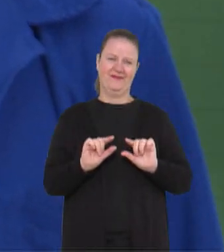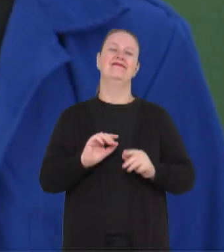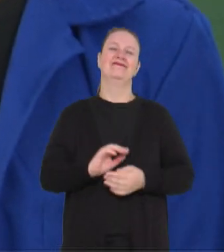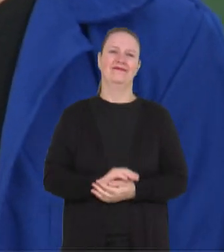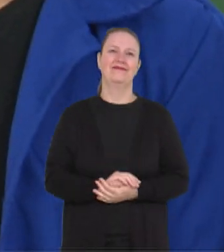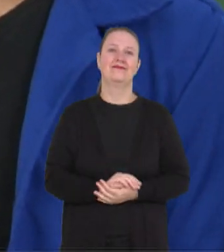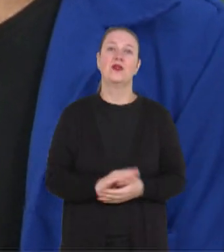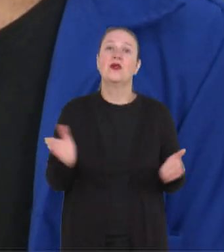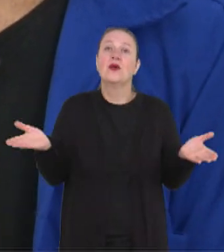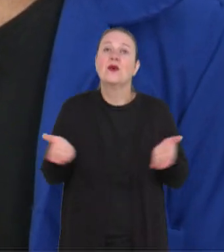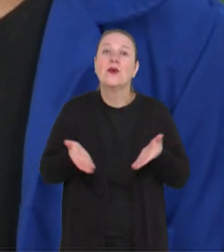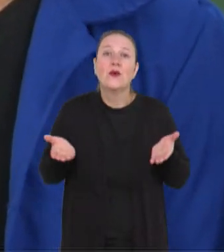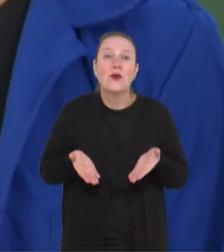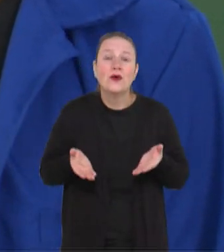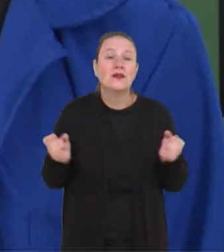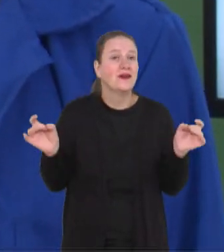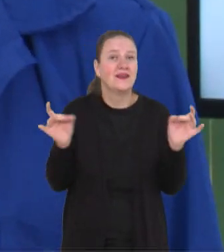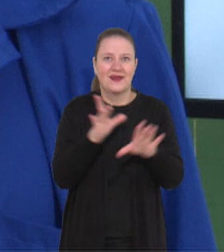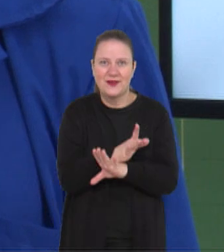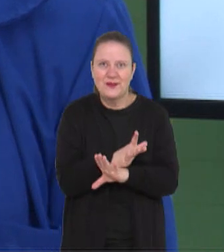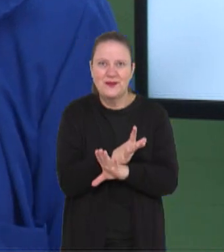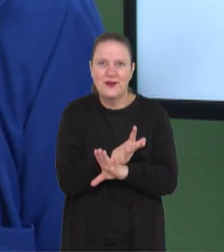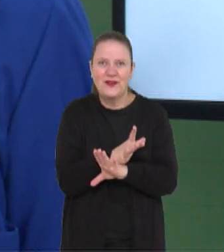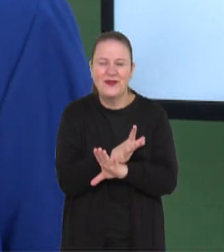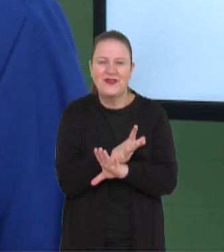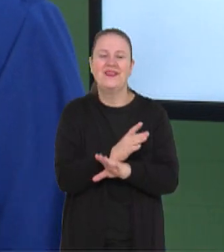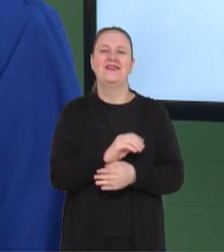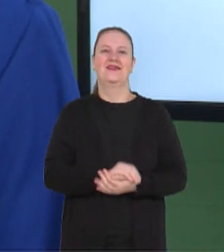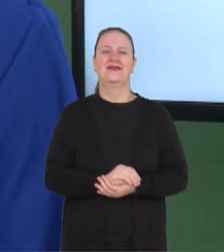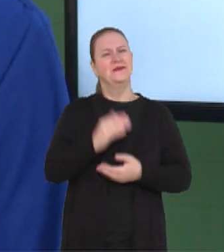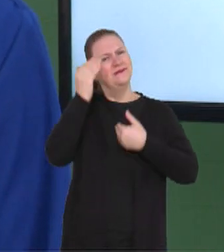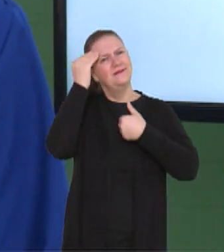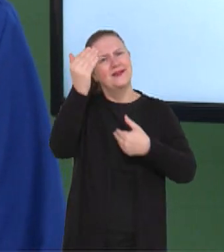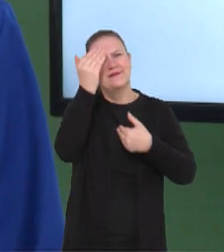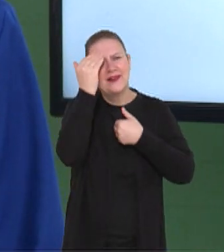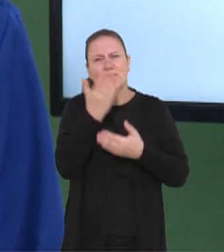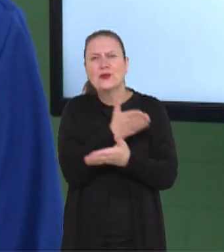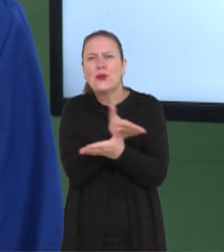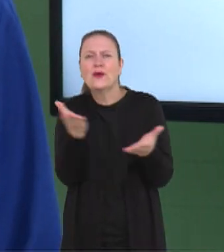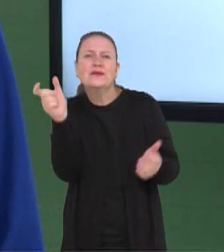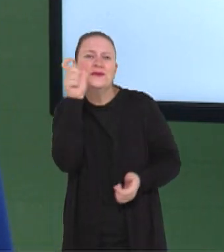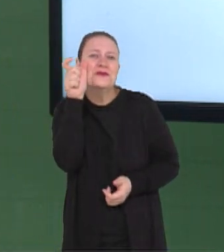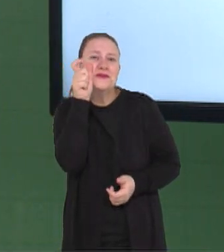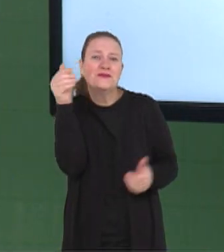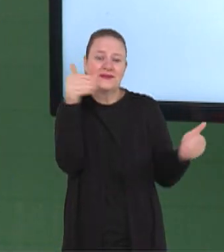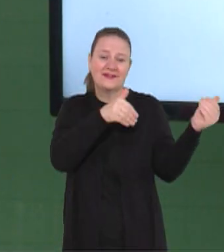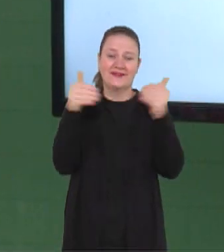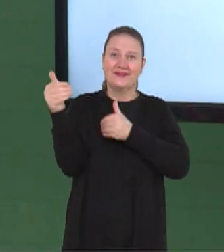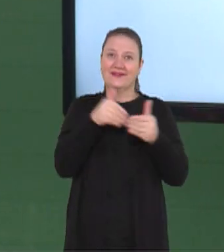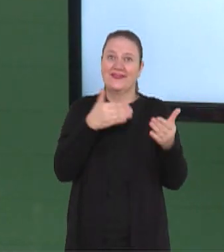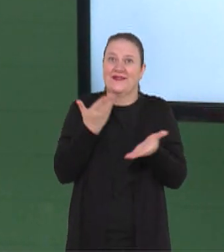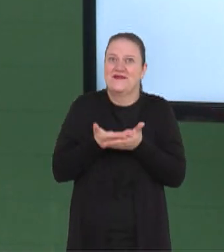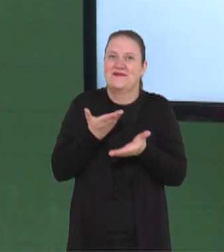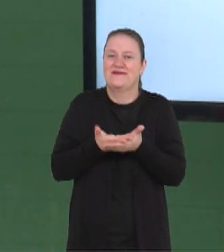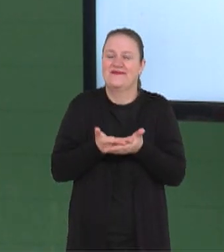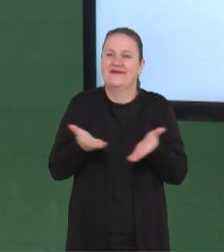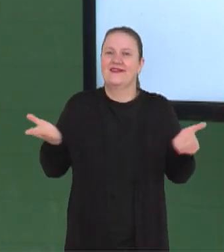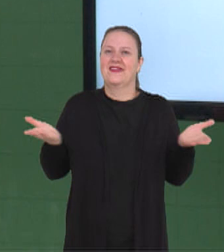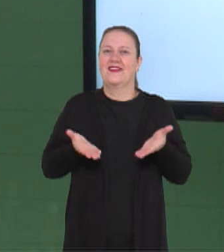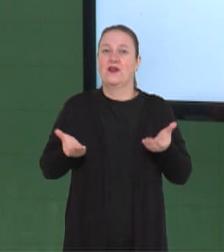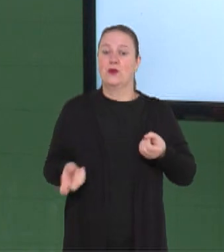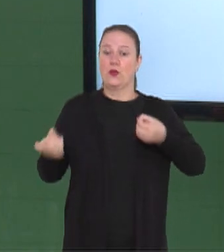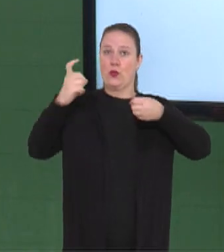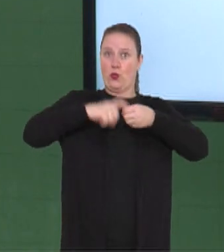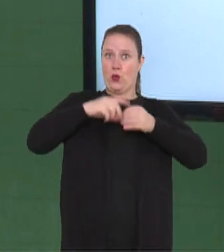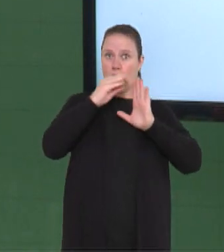today. Por hoje é só, pessoal. Thank you so much for watching this class. Muito obrigado por assistir essa aula. Hoje, então, a gente retomou